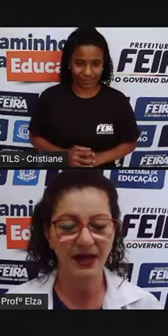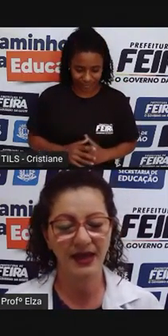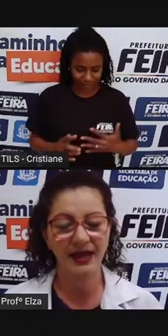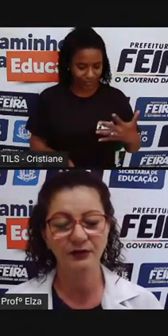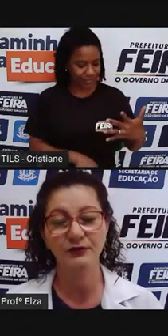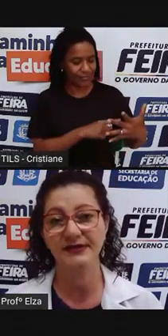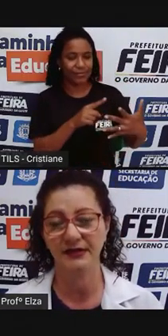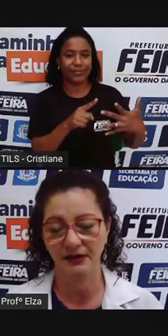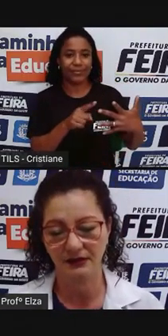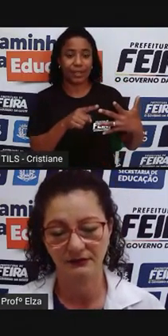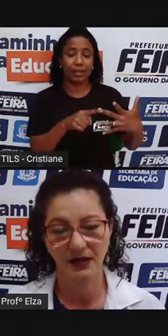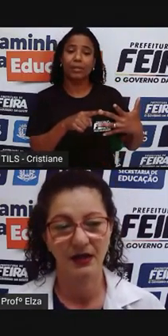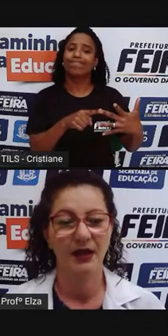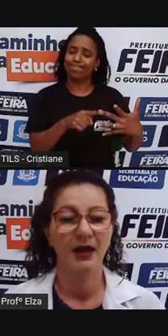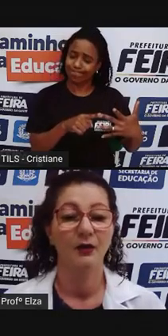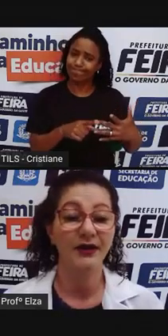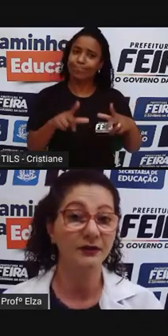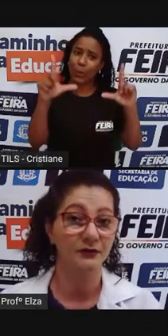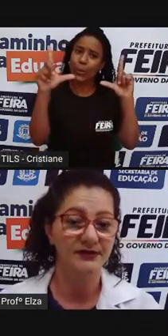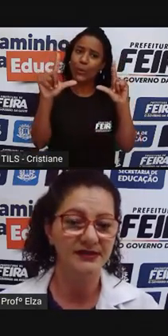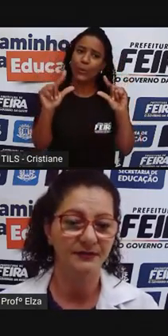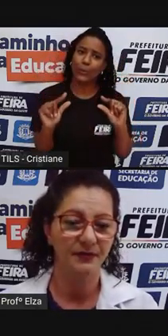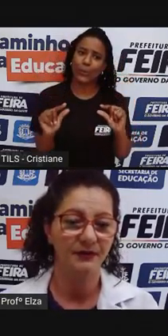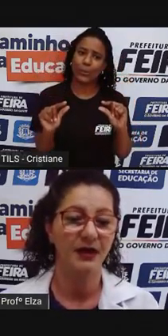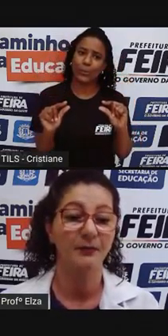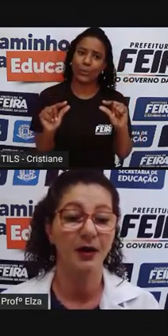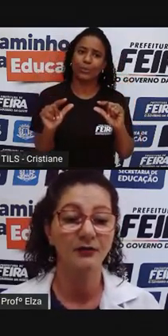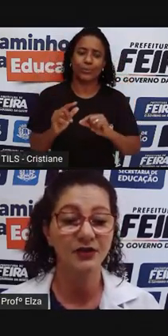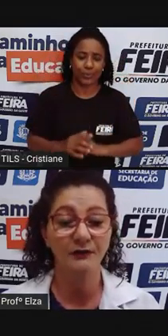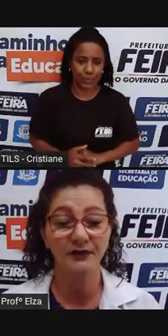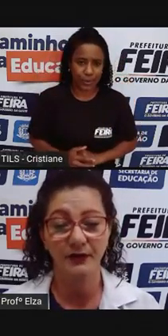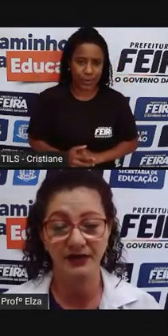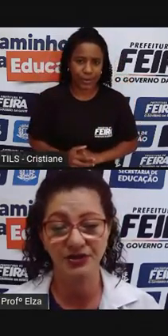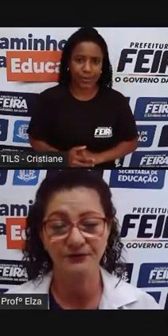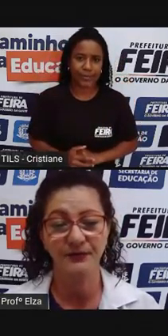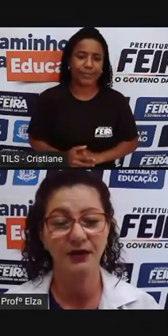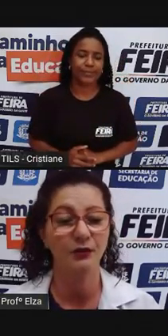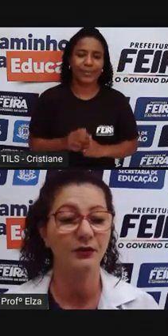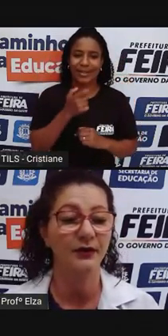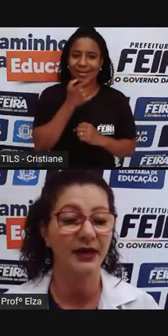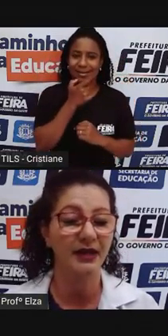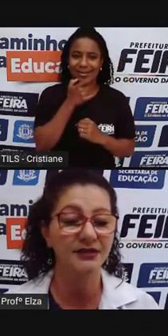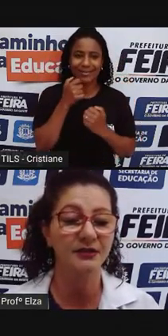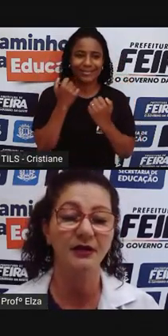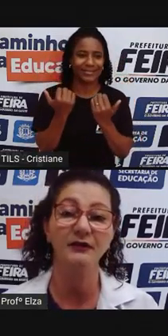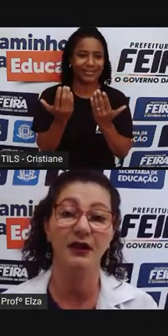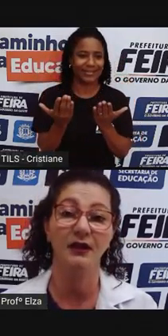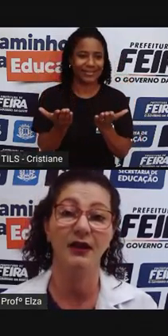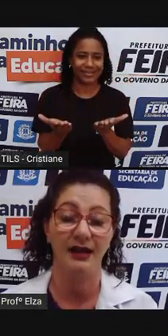né? Reduzir. Reduce the amount of trash you create in daily